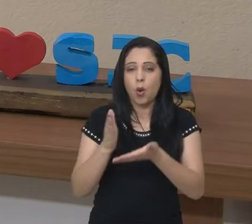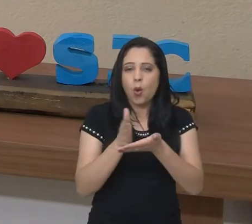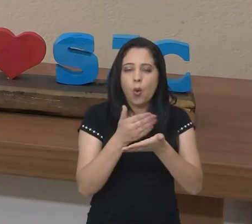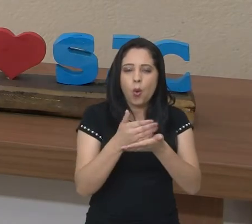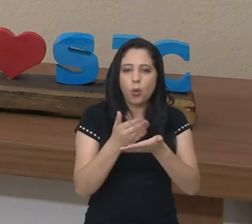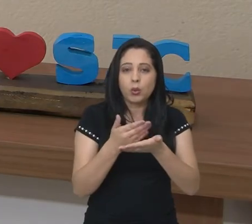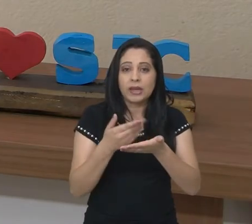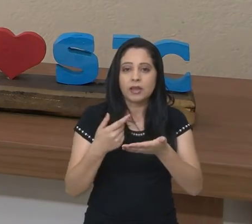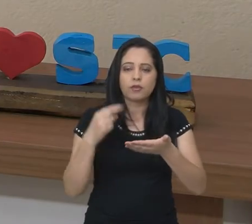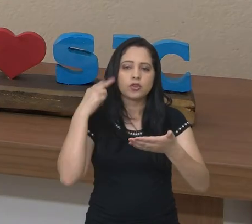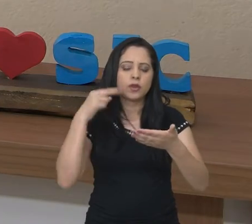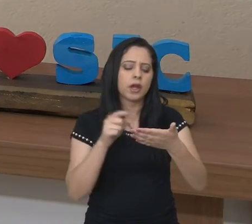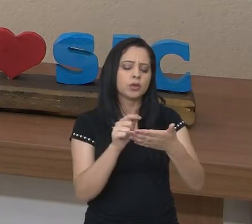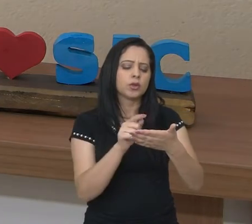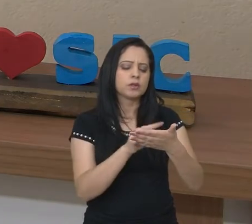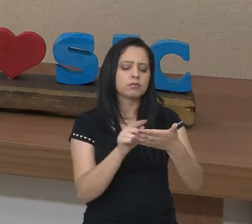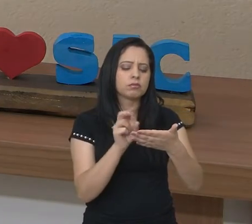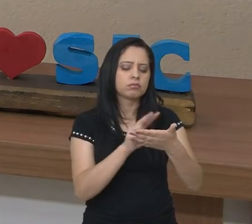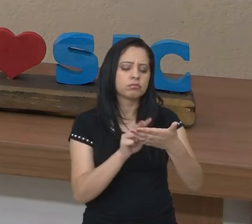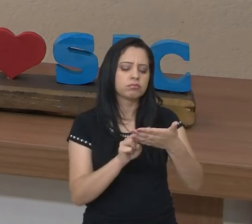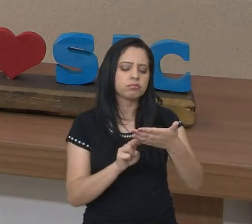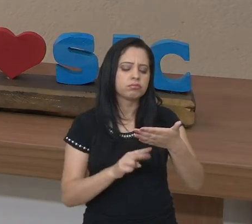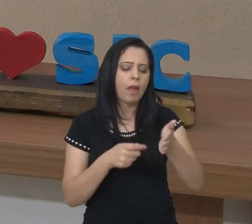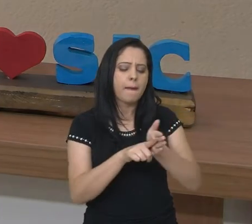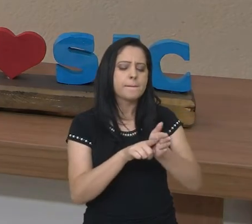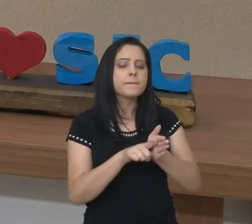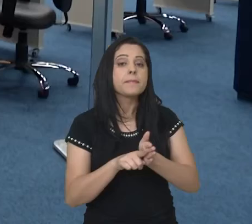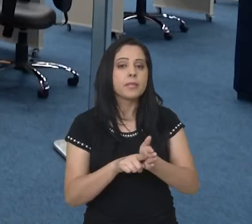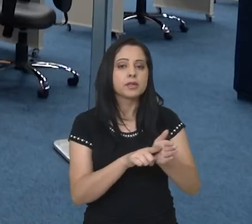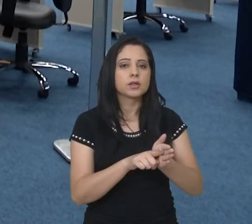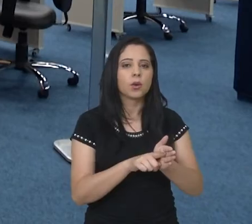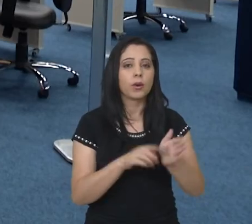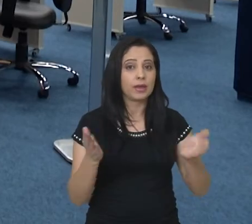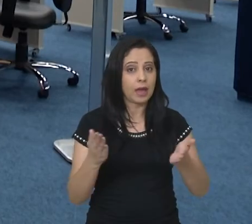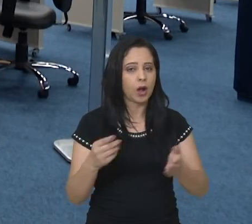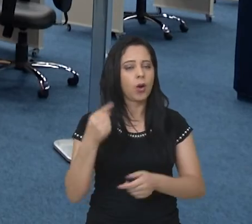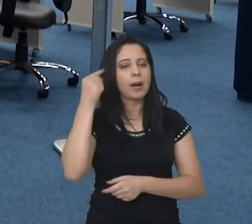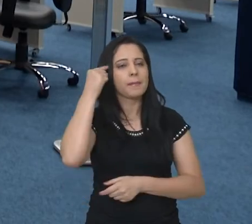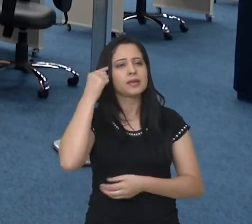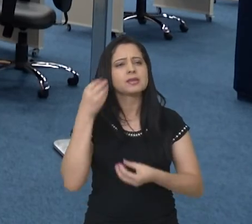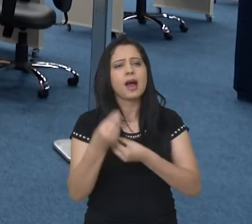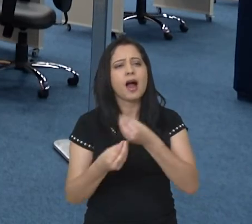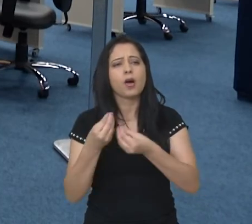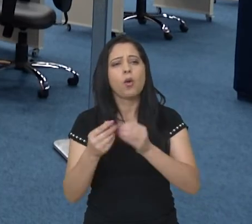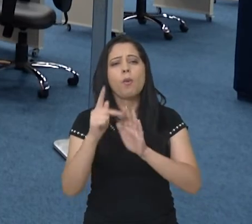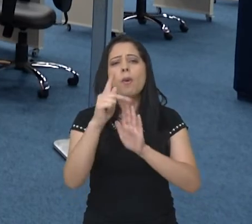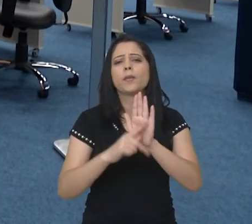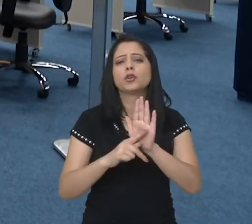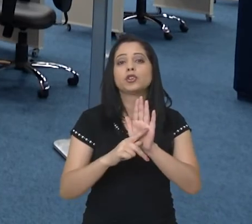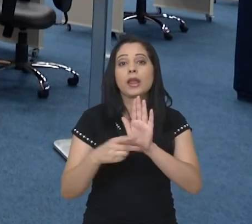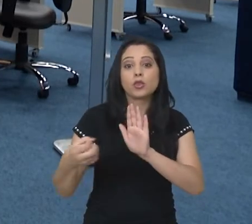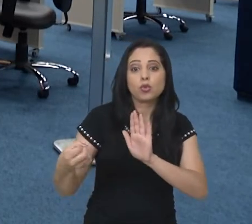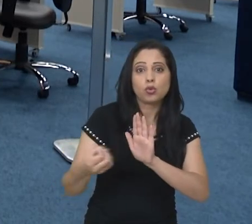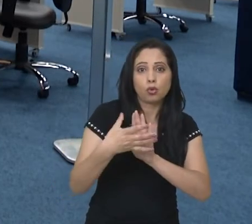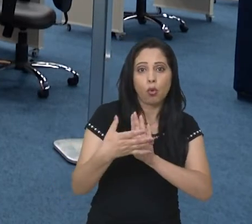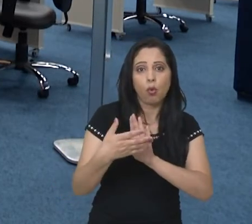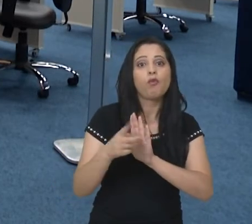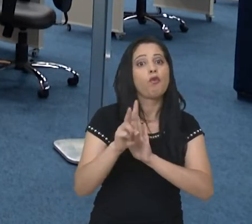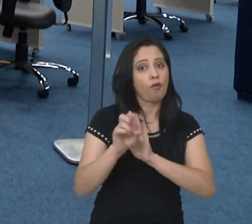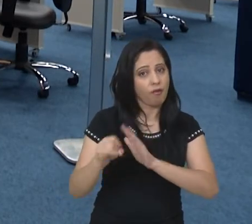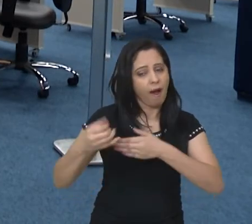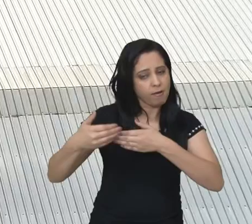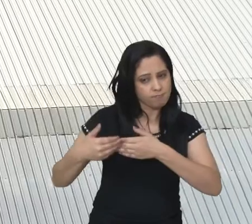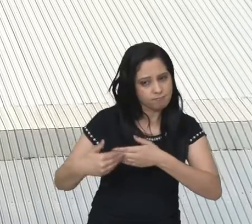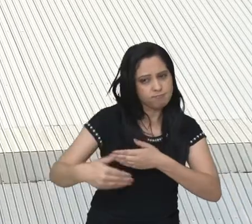Plano Diretor de Turismo foi estudado pelos vereadores de São José, que devem fiscalizar de que forma os novos projetos serão colocados